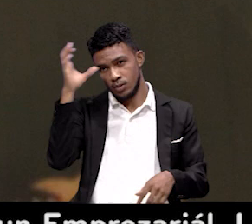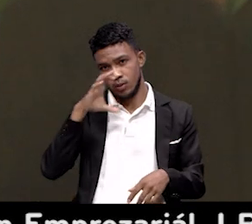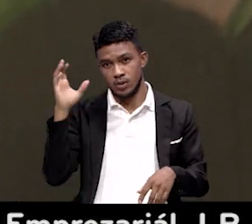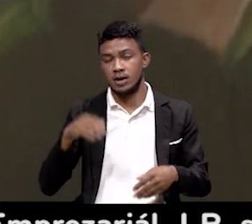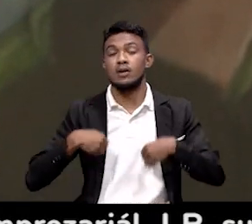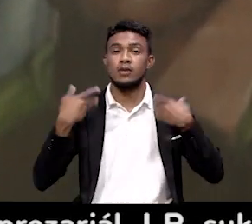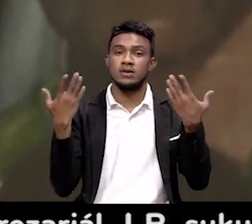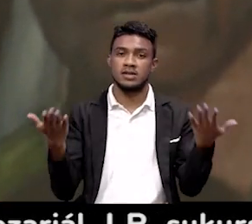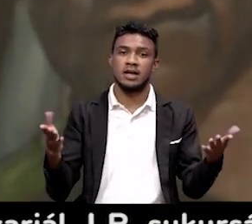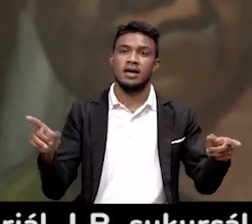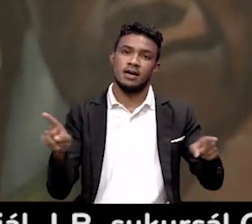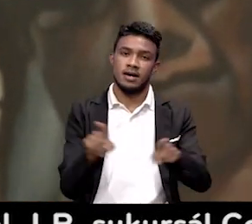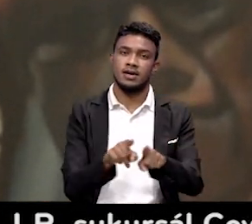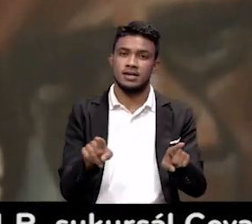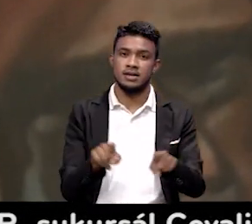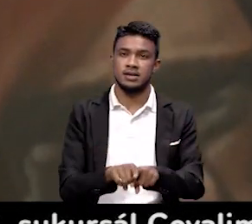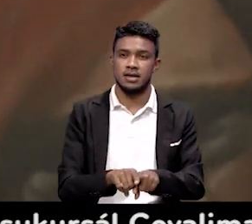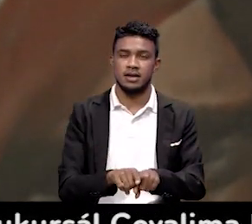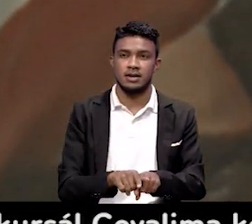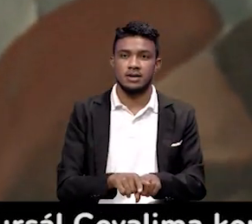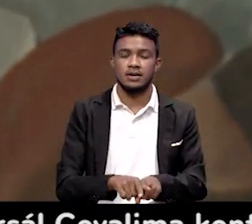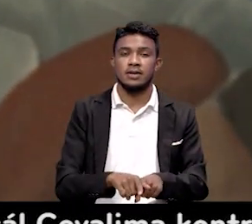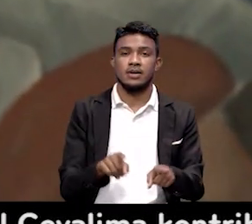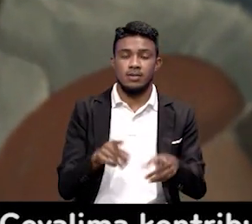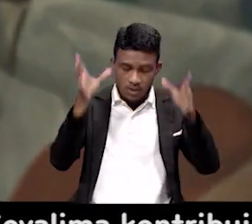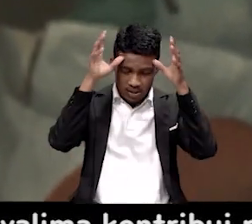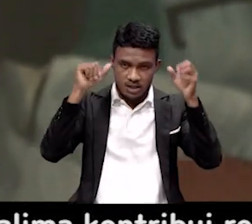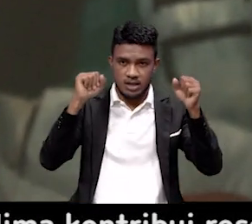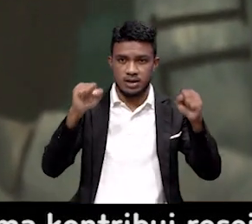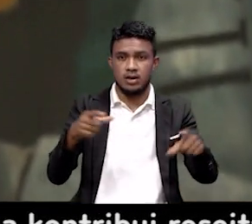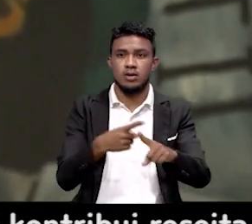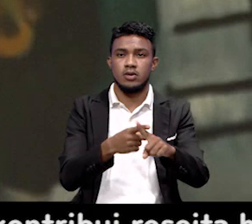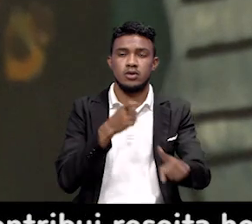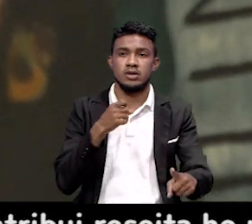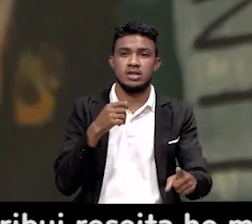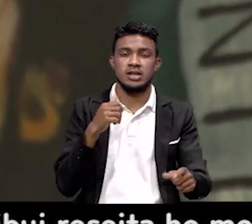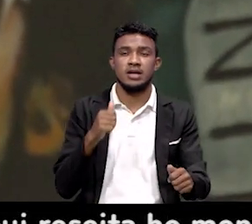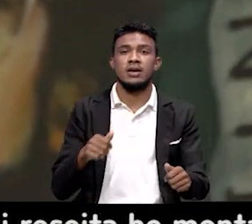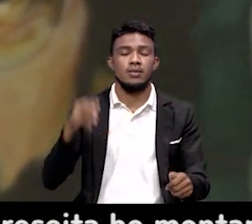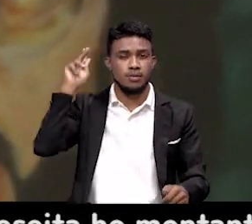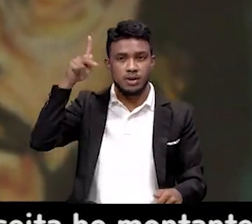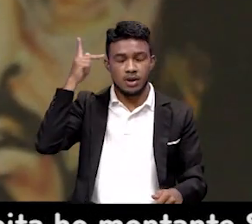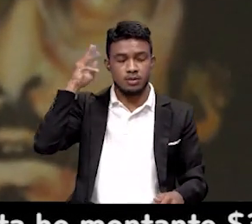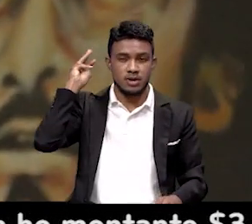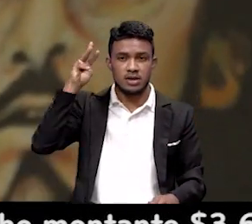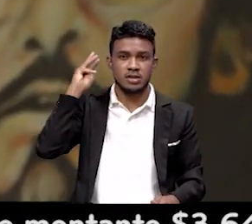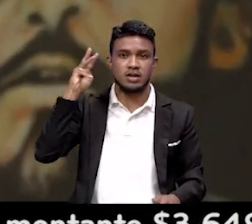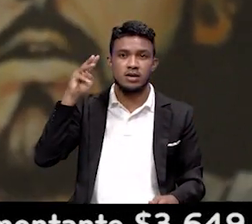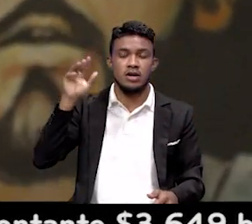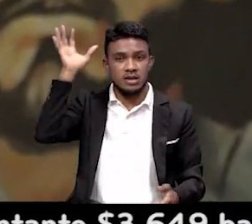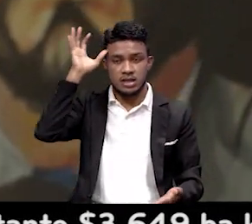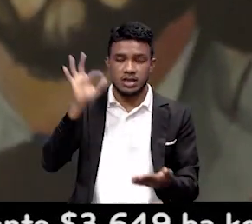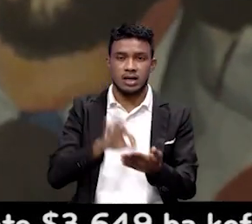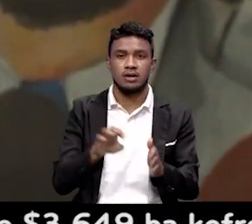tantu dialogo ho nai presidente da republika, husi asesor siru primeiro ministro, sekretario estado, imos